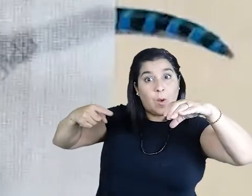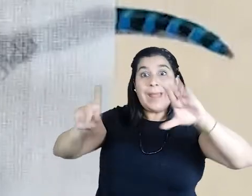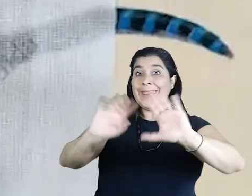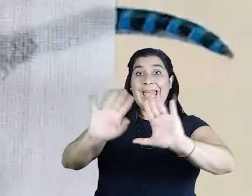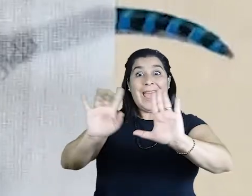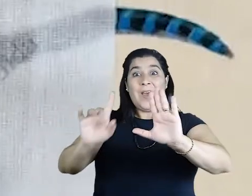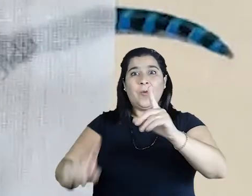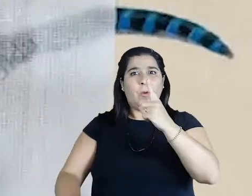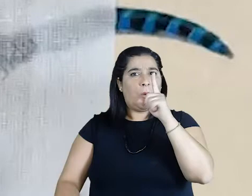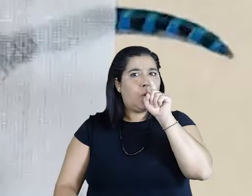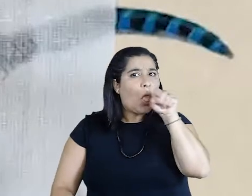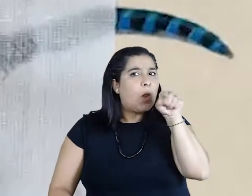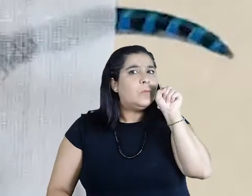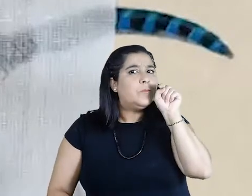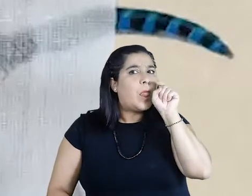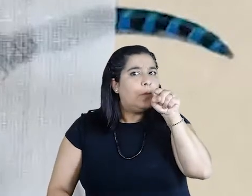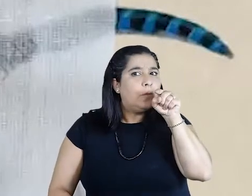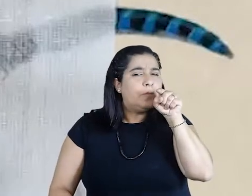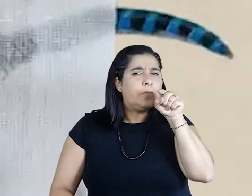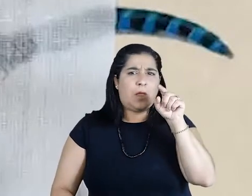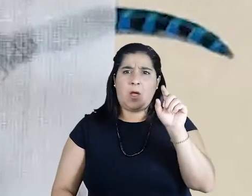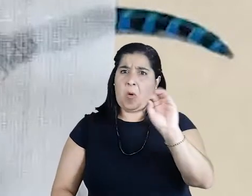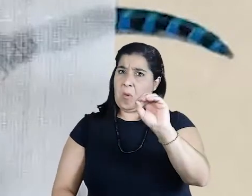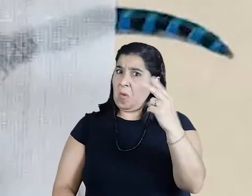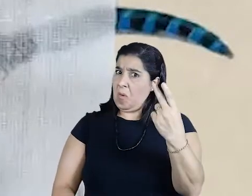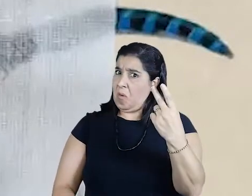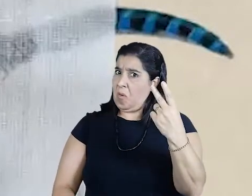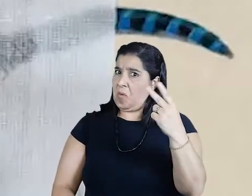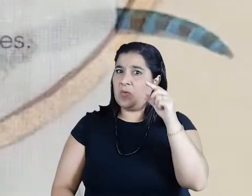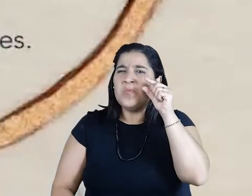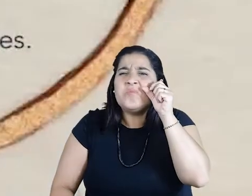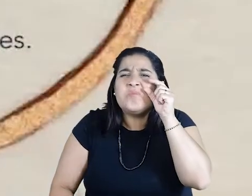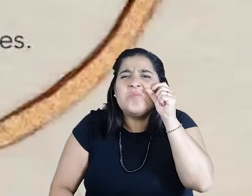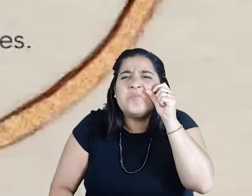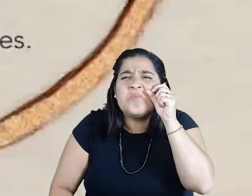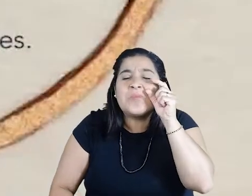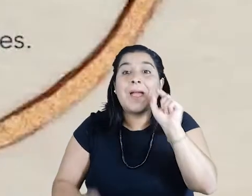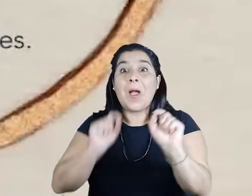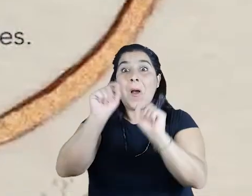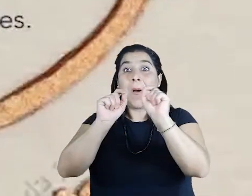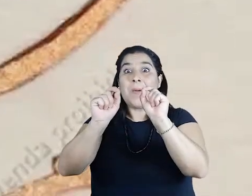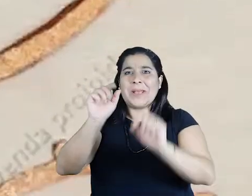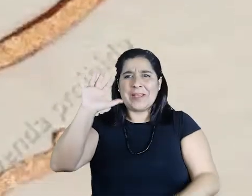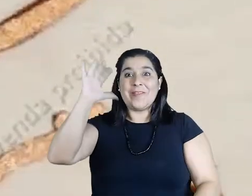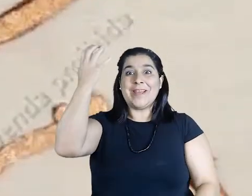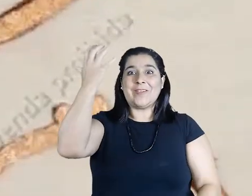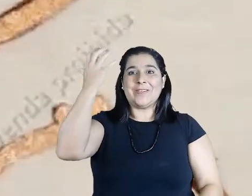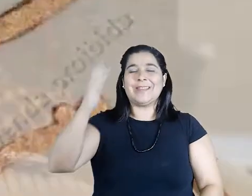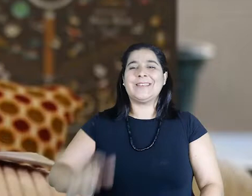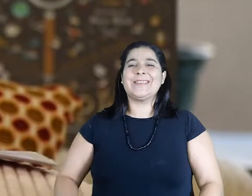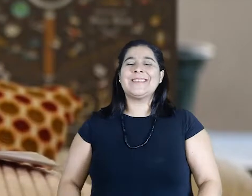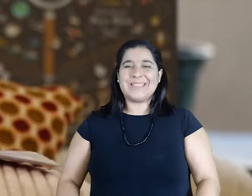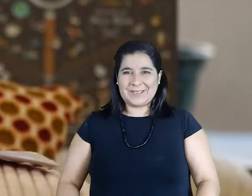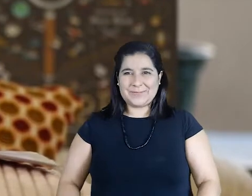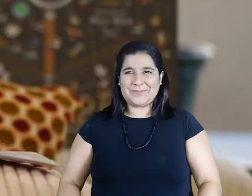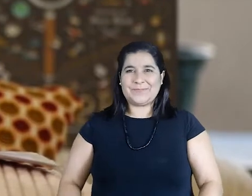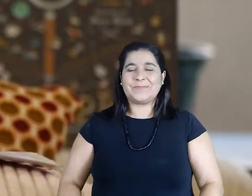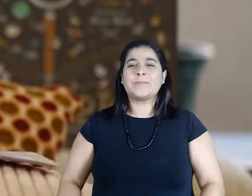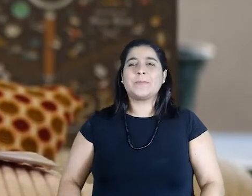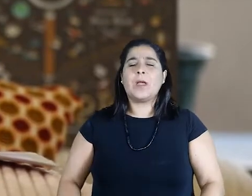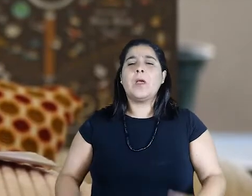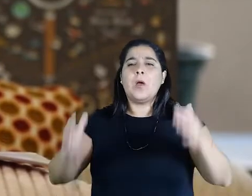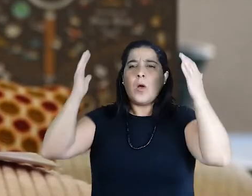O tamanduá. Olha um bem. Um rato. Agora vamos ver o que vai acontecer. Outros reis